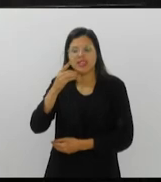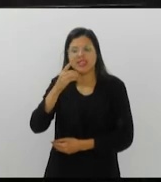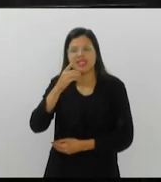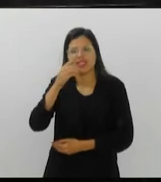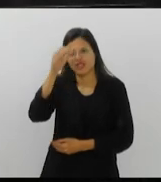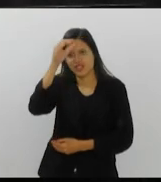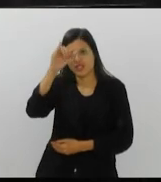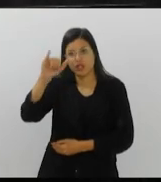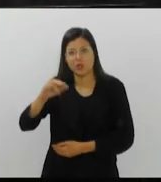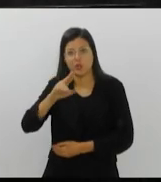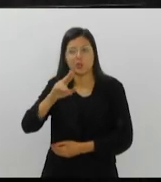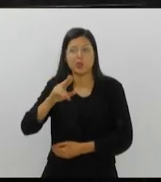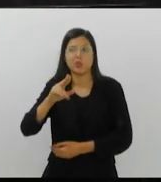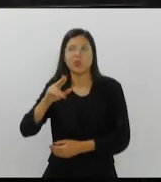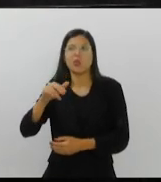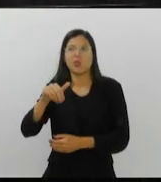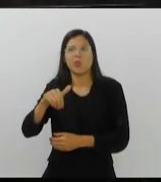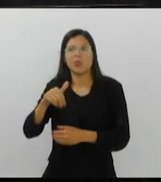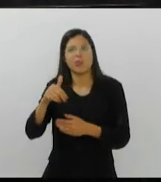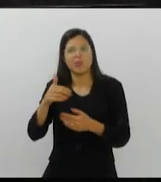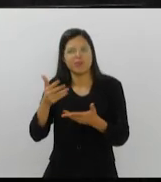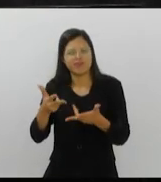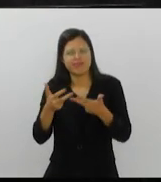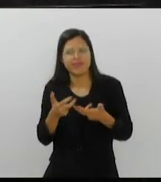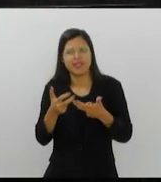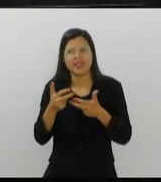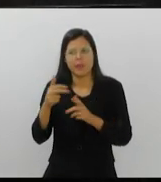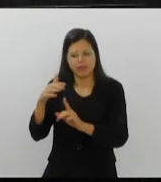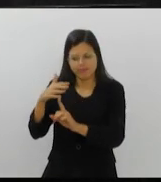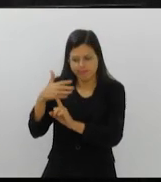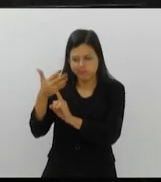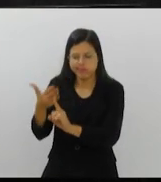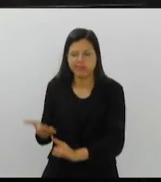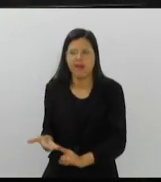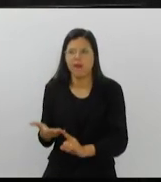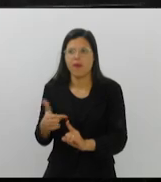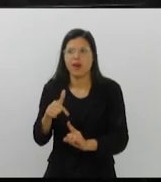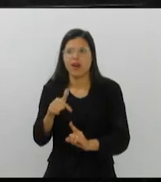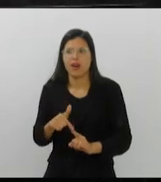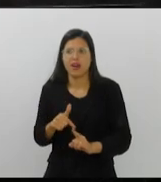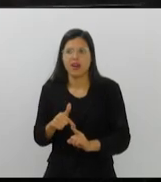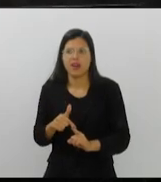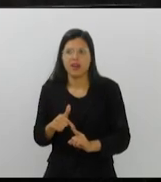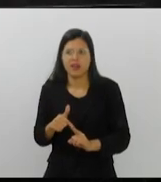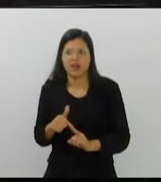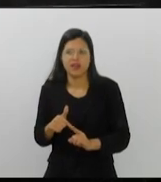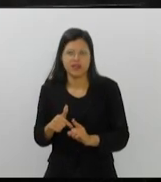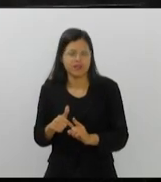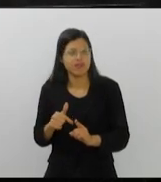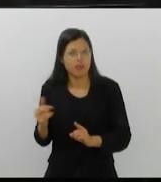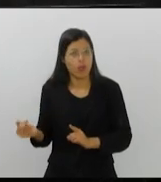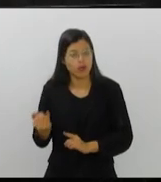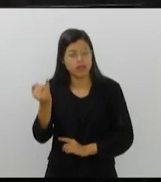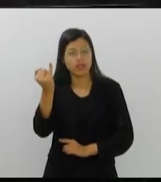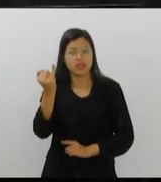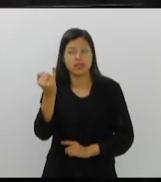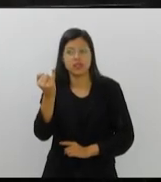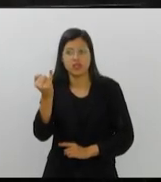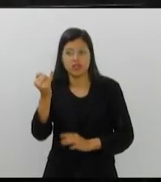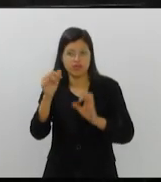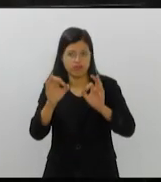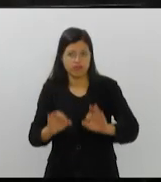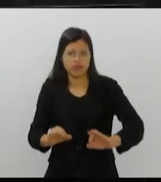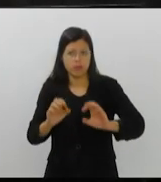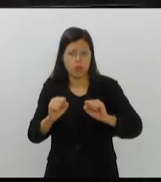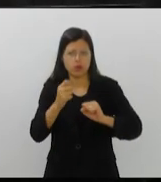indicar essa honraria e por reconhecer em mim a nobreza necessária para receber com distinção tão significativa. Aqui, com certeza, hoje posso